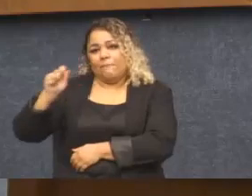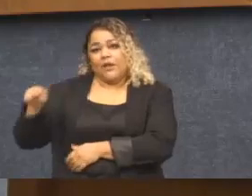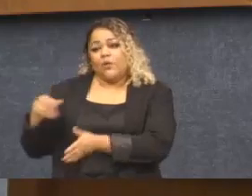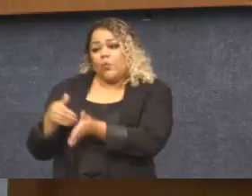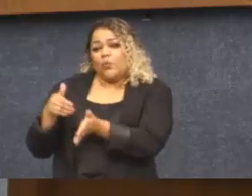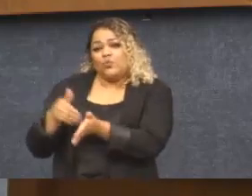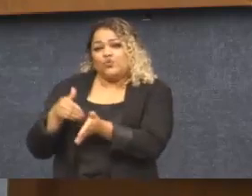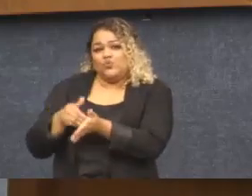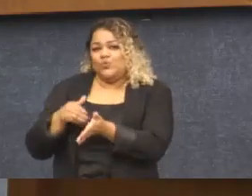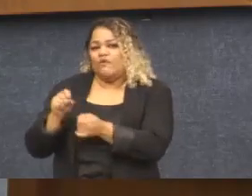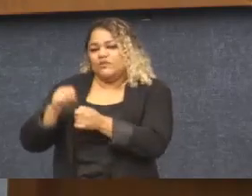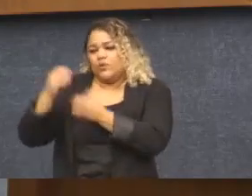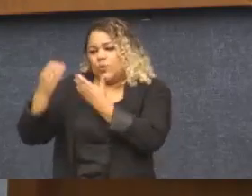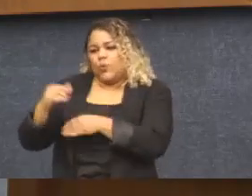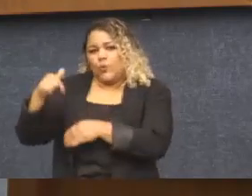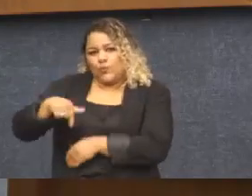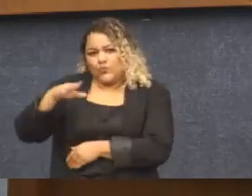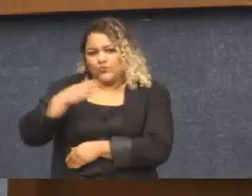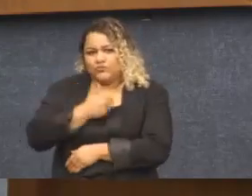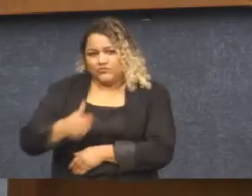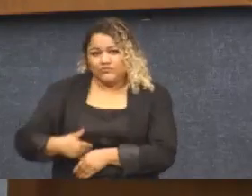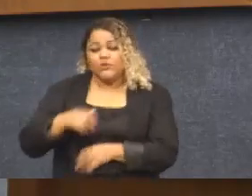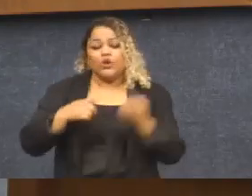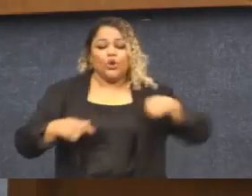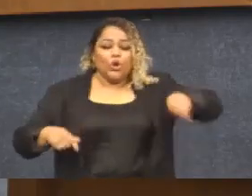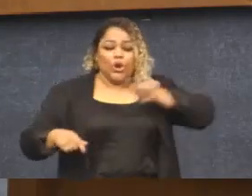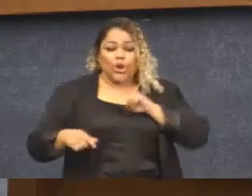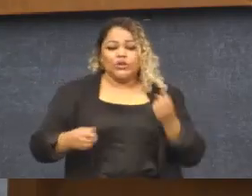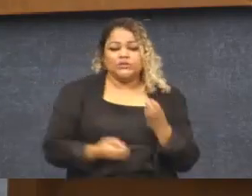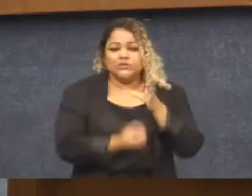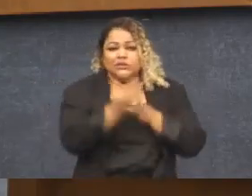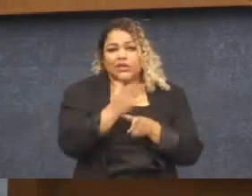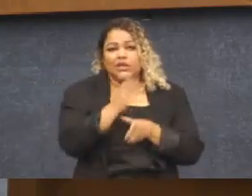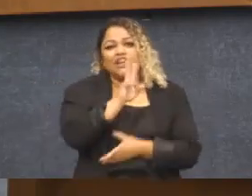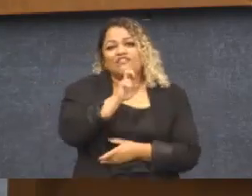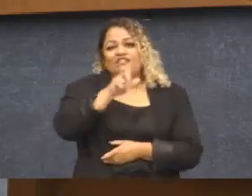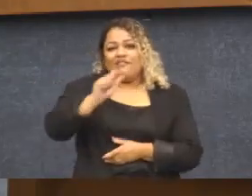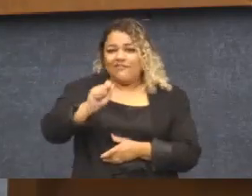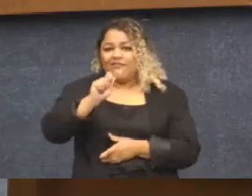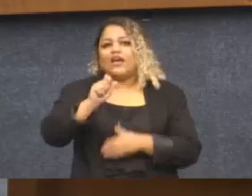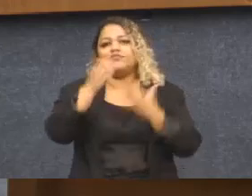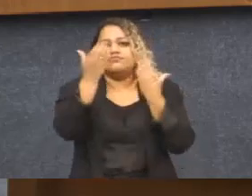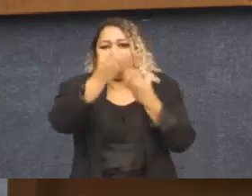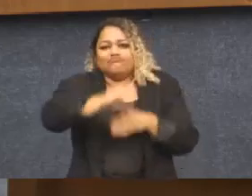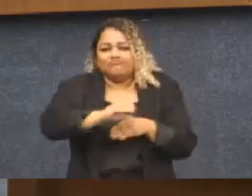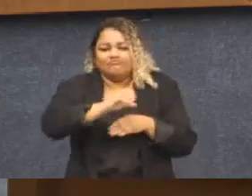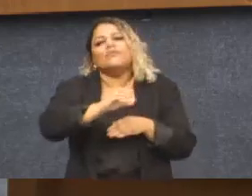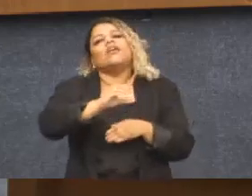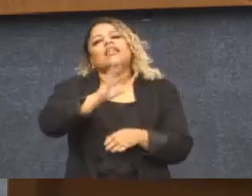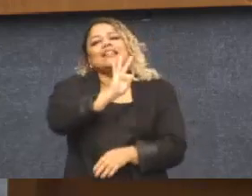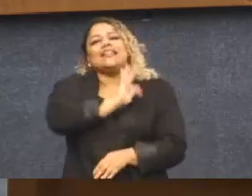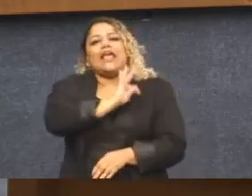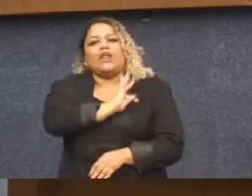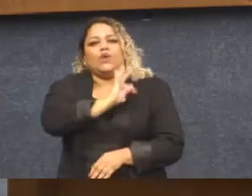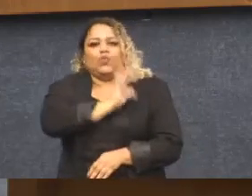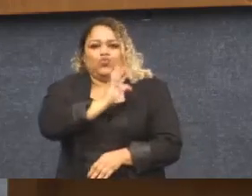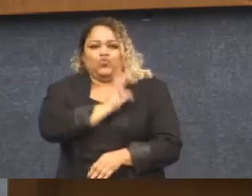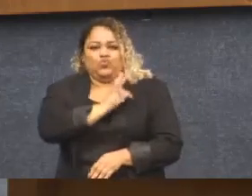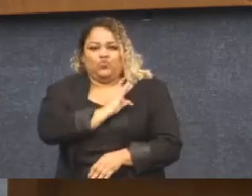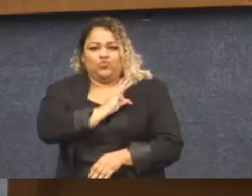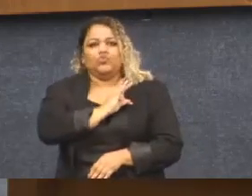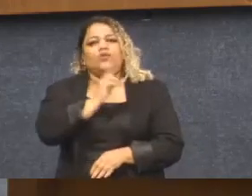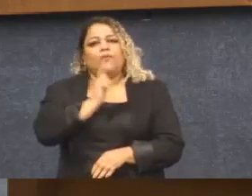criando vagas para servidores técnicos de carreira na Câmara Municipal. É disso que nós estamos falando, concurso